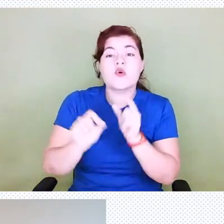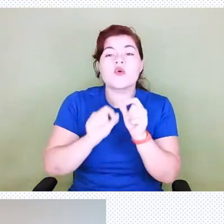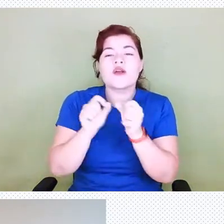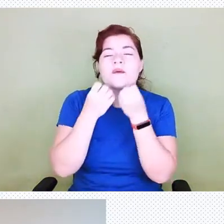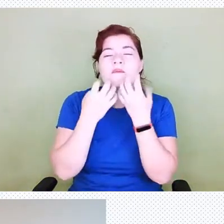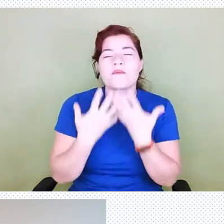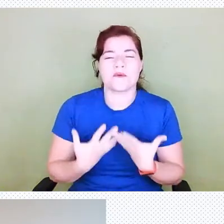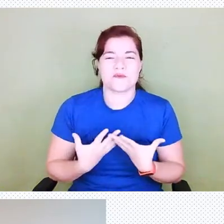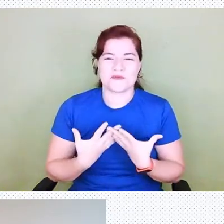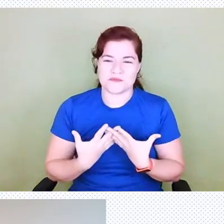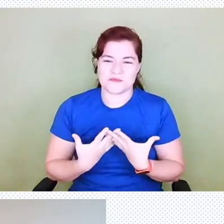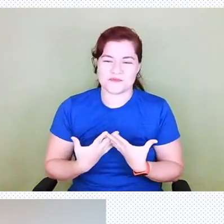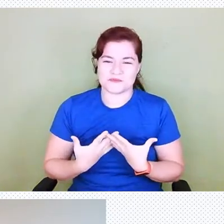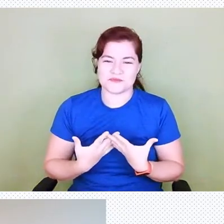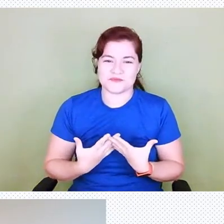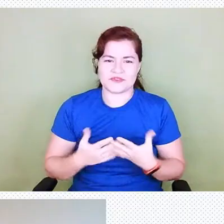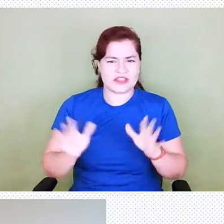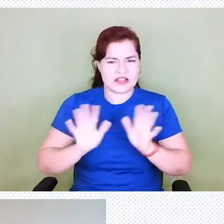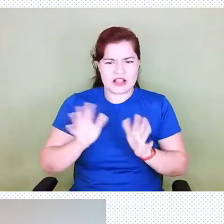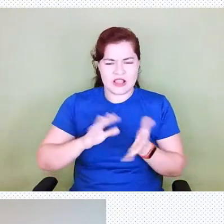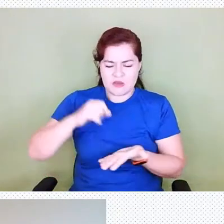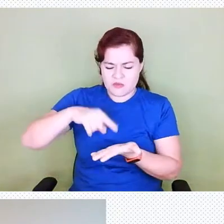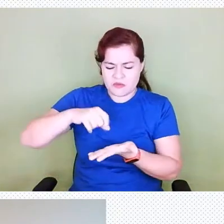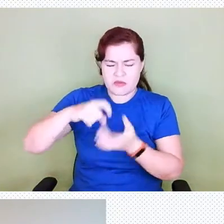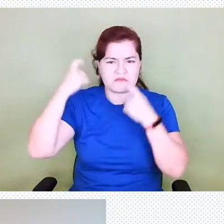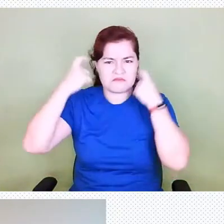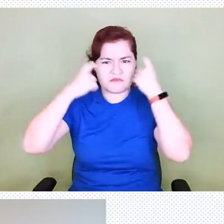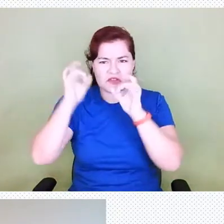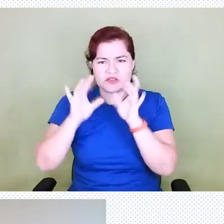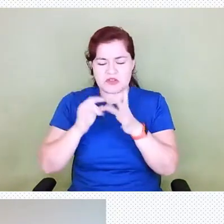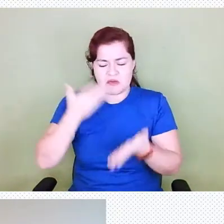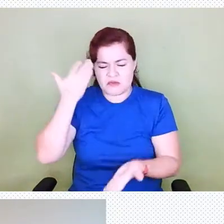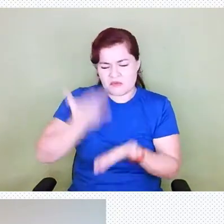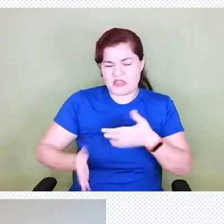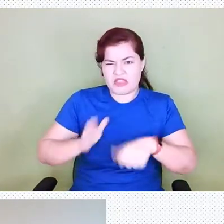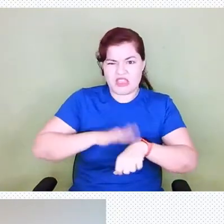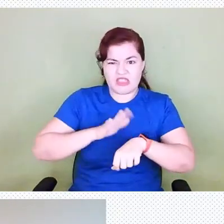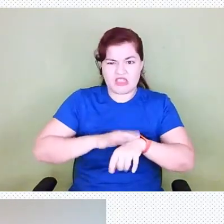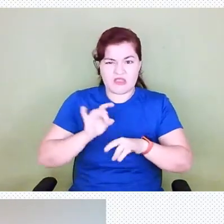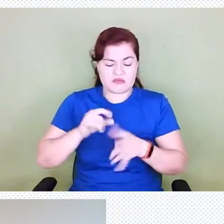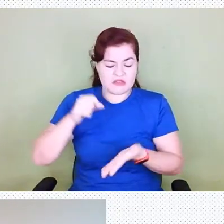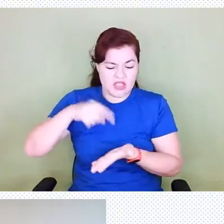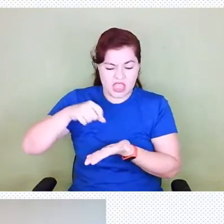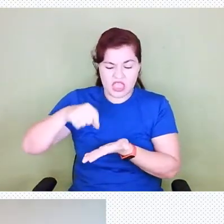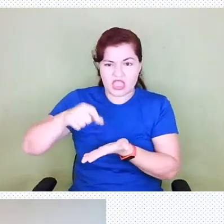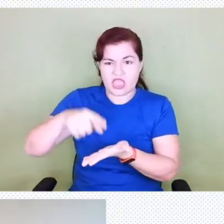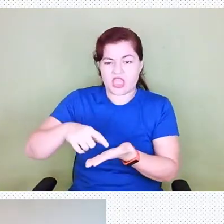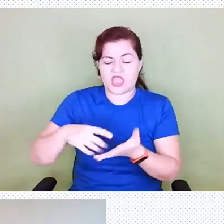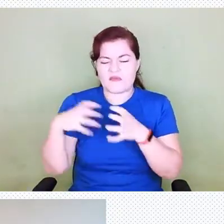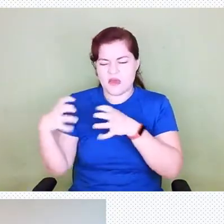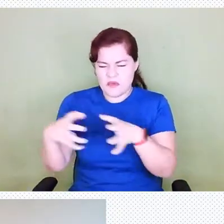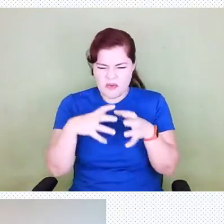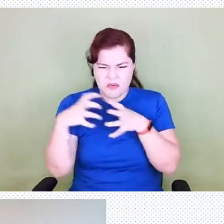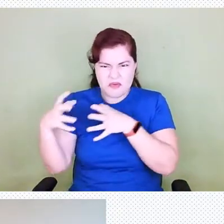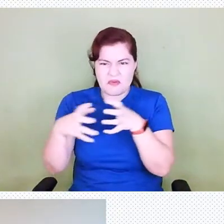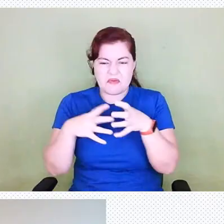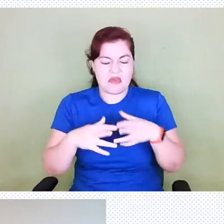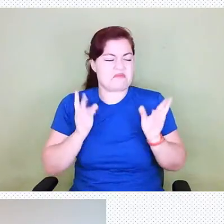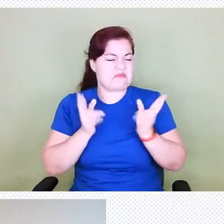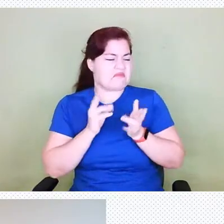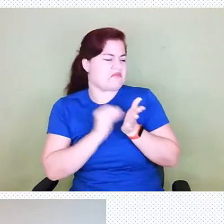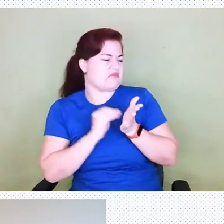bom. Não vamos nos preocupar e nem perder tempo de estar semeando discórdia,